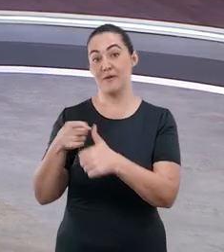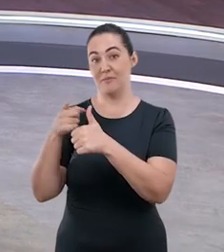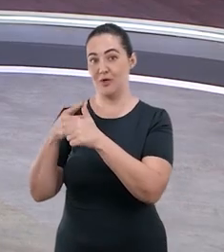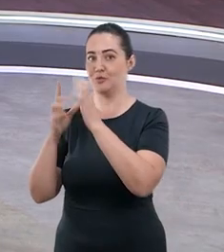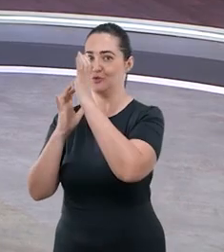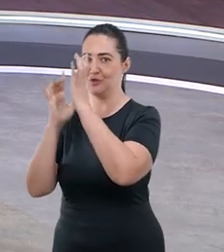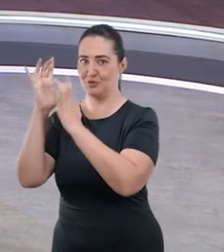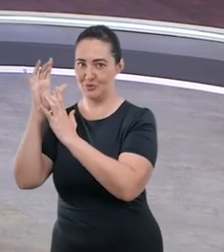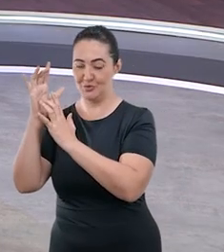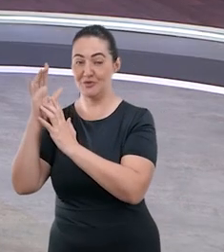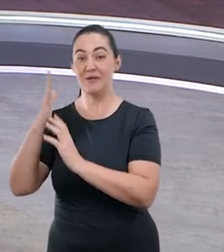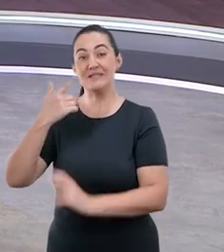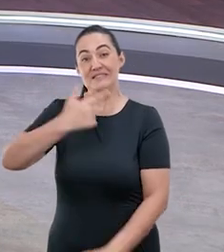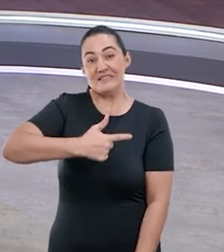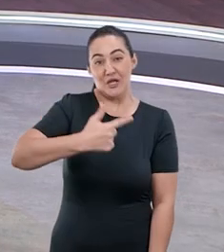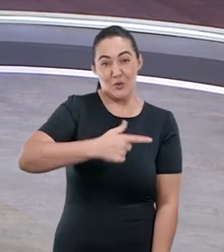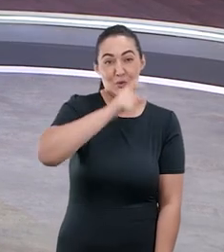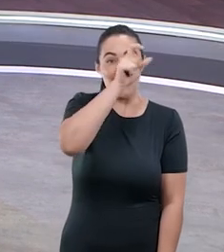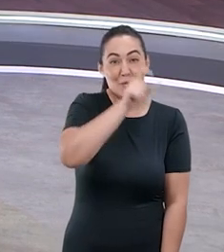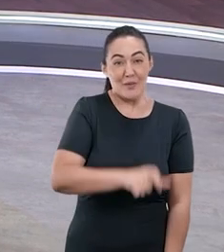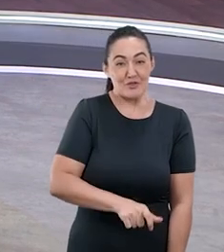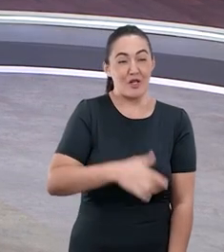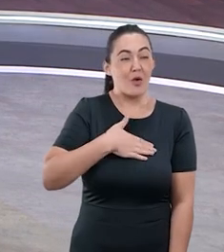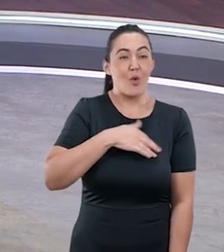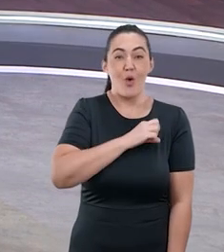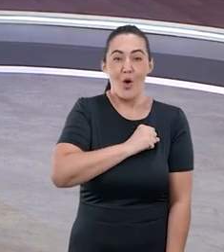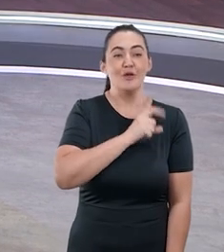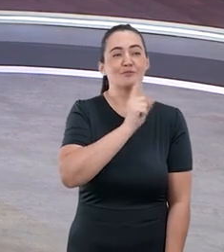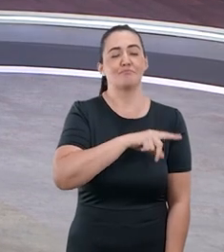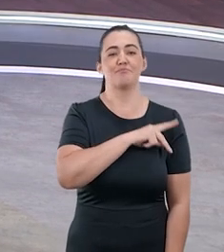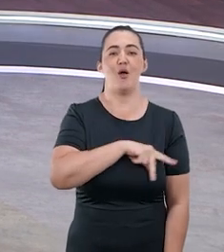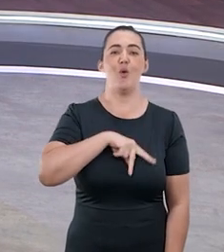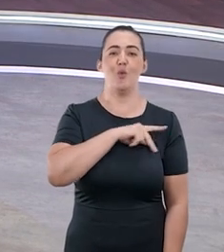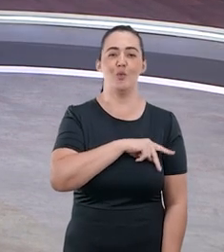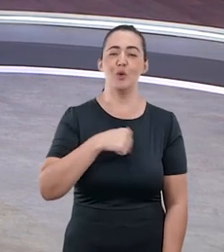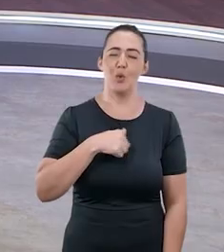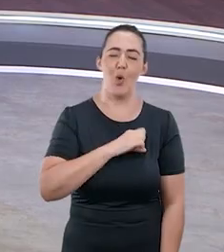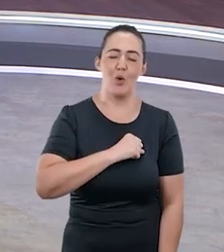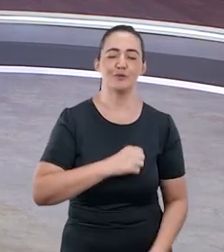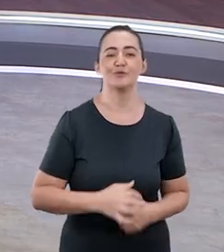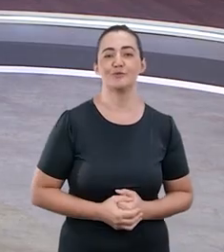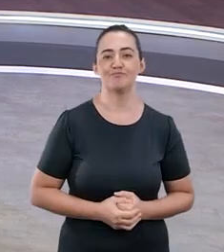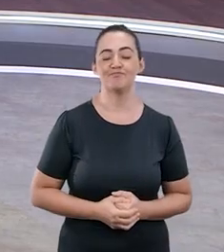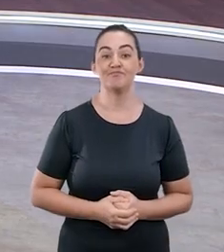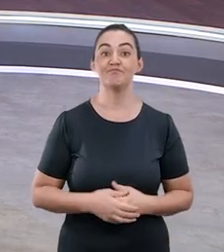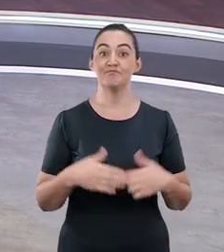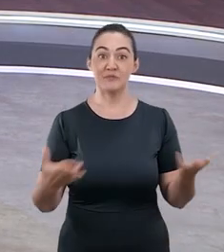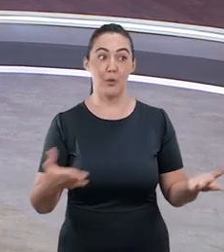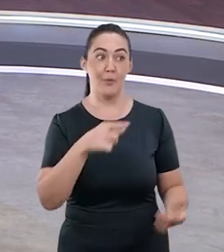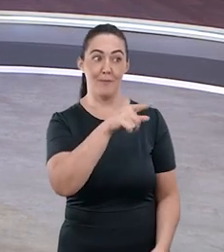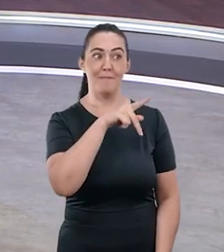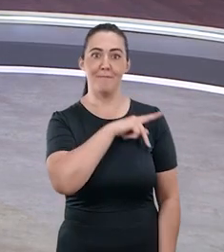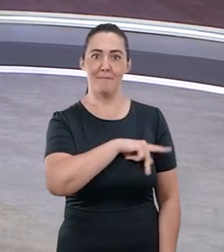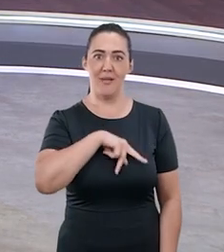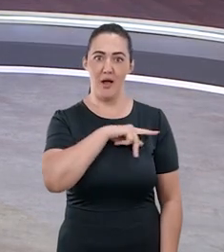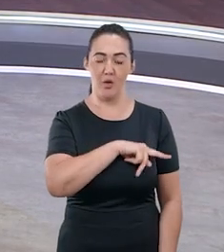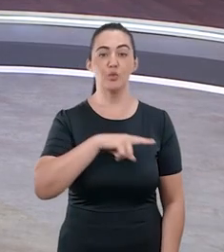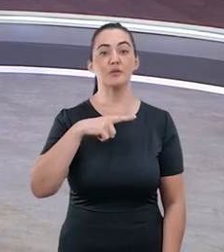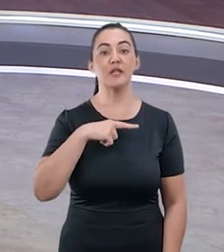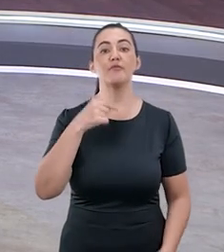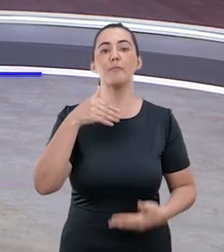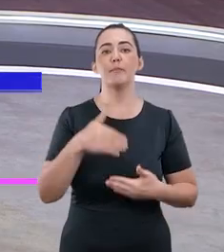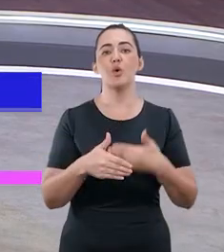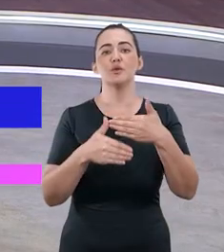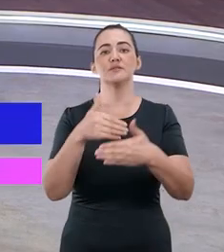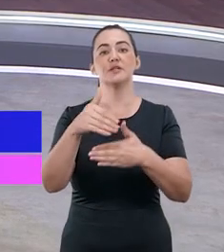personagem bíblico preferido é o apóstolo Paulo. E o apóstolo Paulo, ele passou por um processo de mudança de